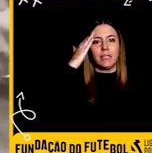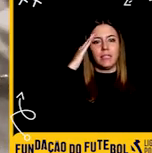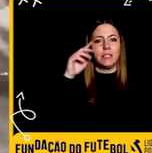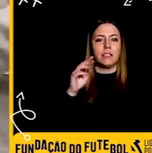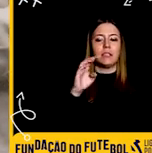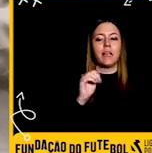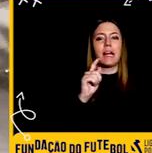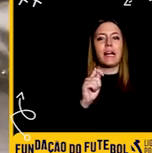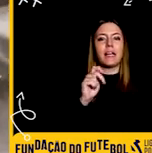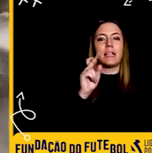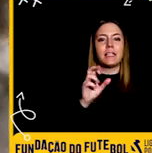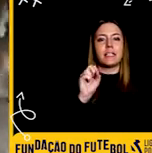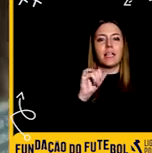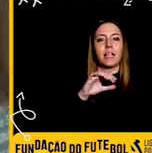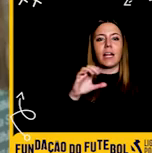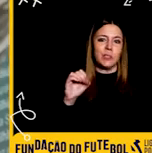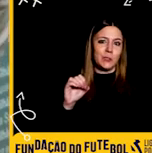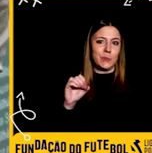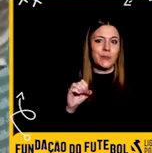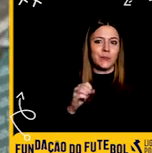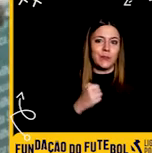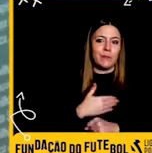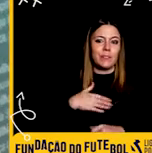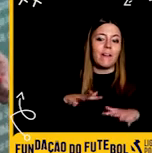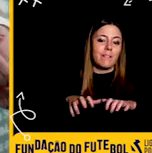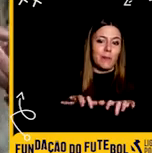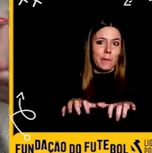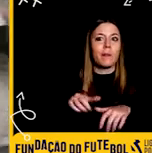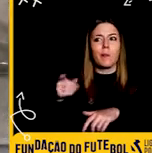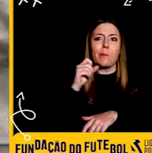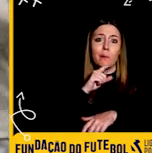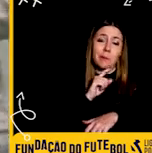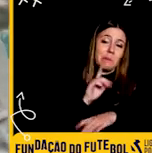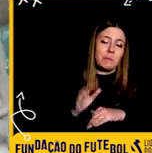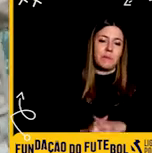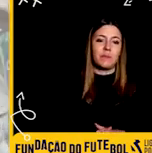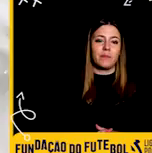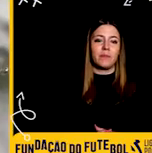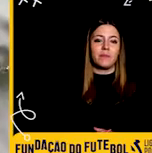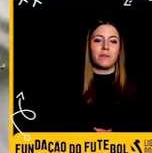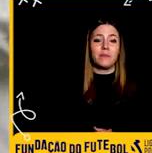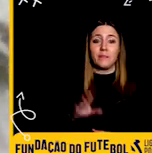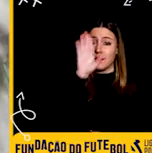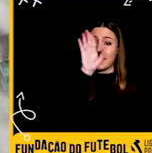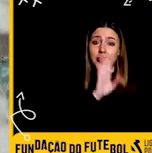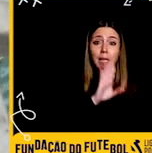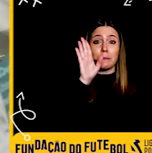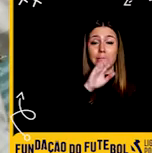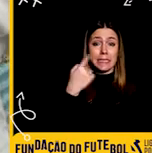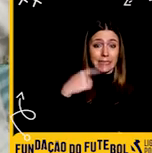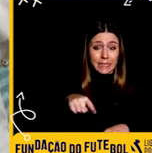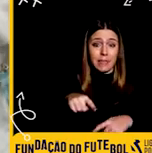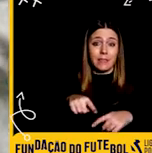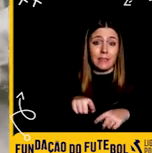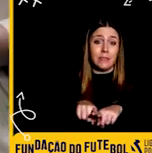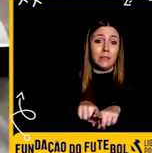foi o Sérgio, o nosso fisioterapeuta. O Sérgio, fisioterapeuta, só pode ser... Pickles em vinagre, já sabem. Quem tiver